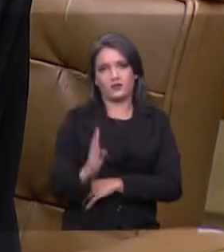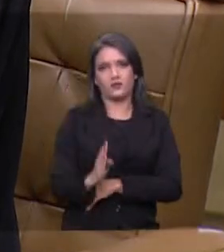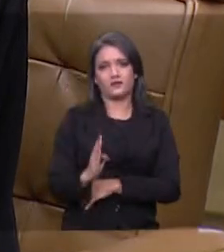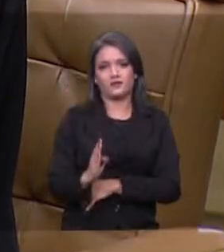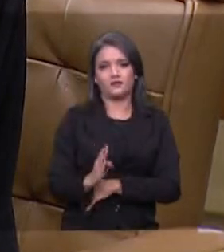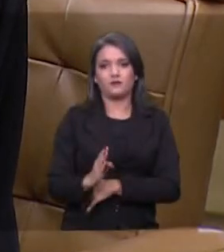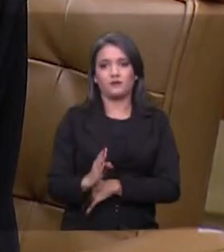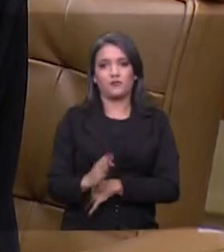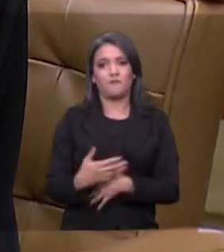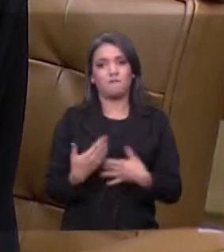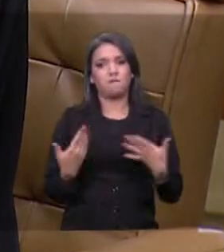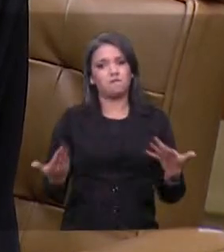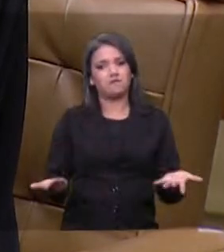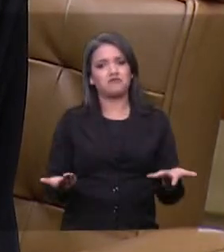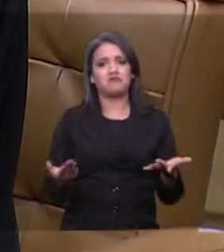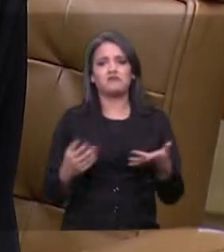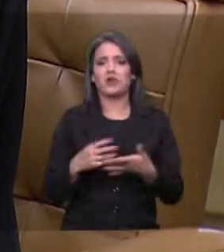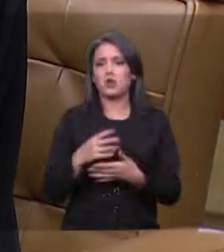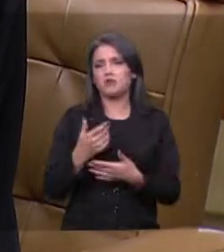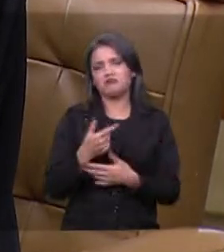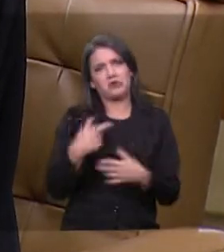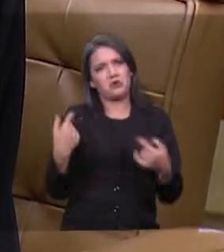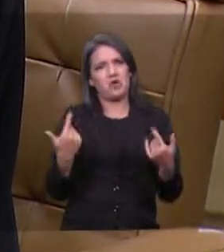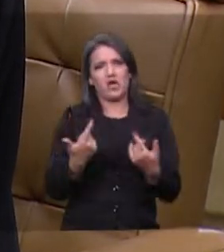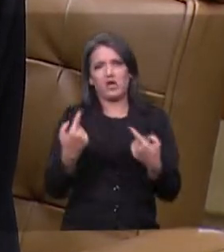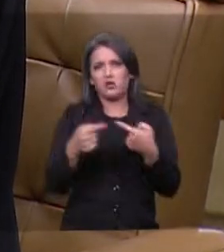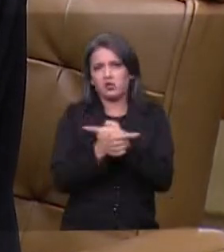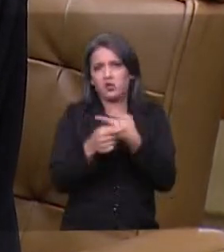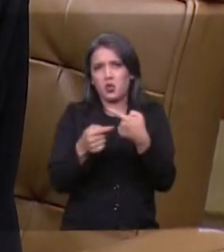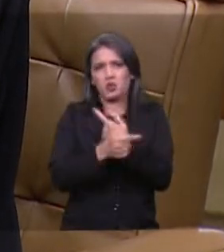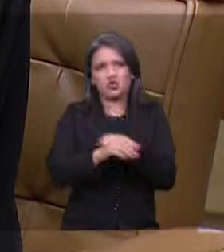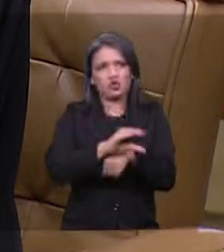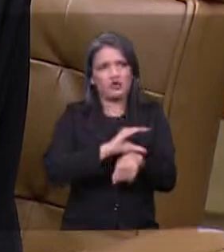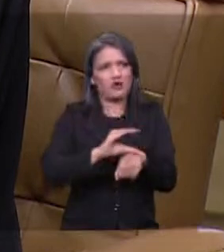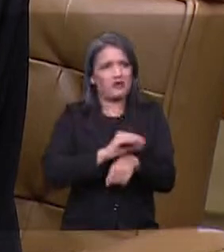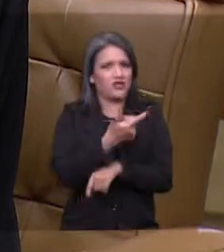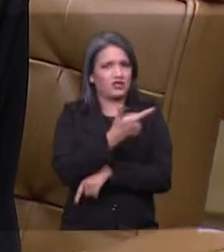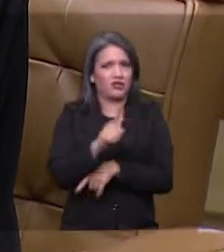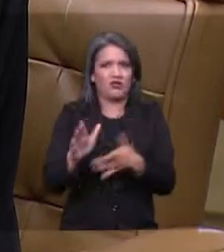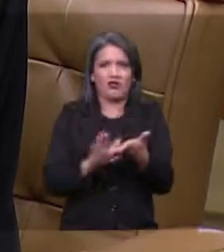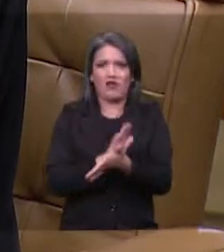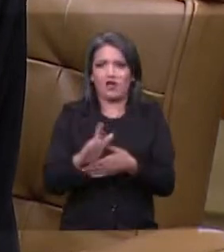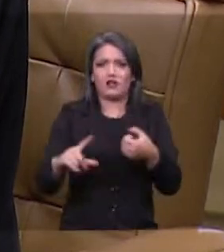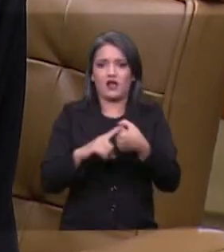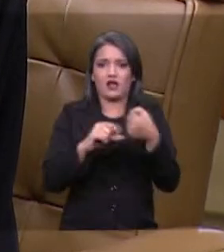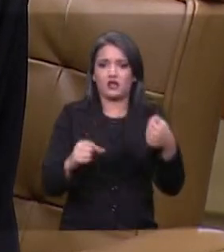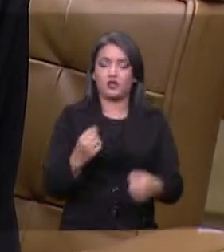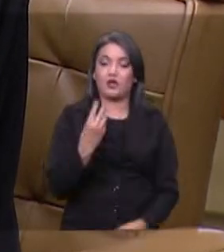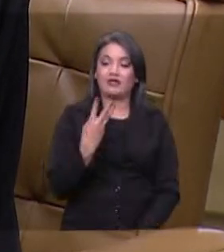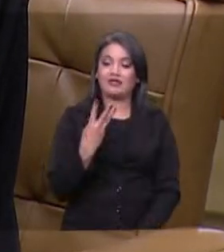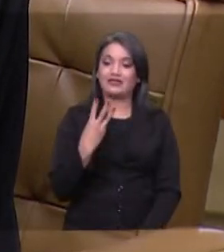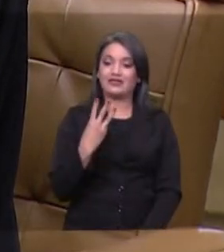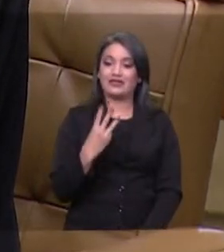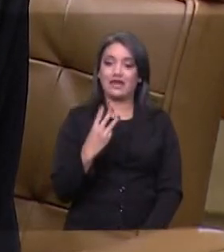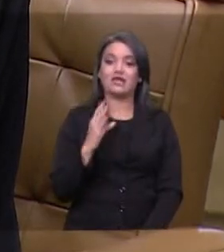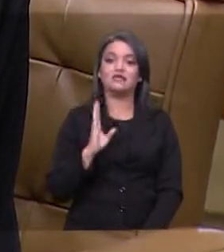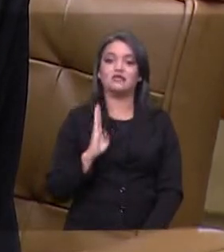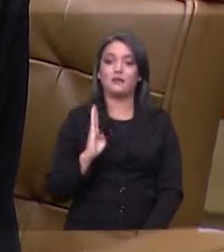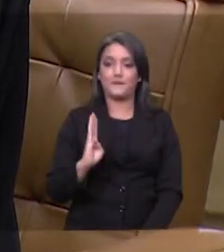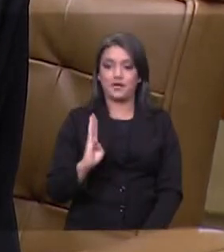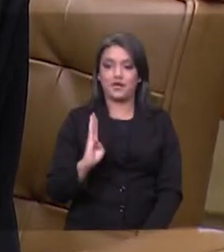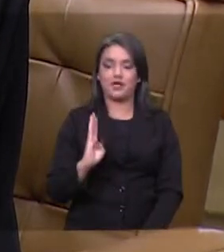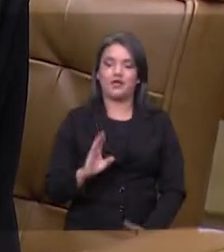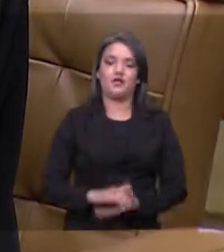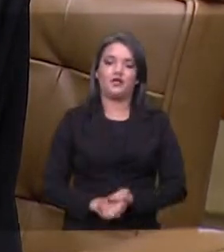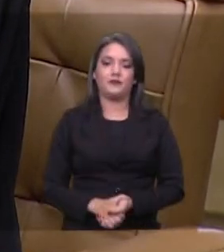Não identifico nenhuma inconstitucionalidade no artigo 3B da citada